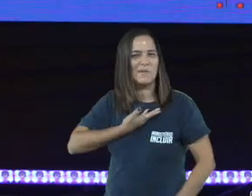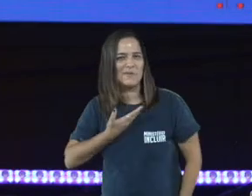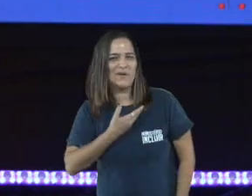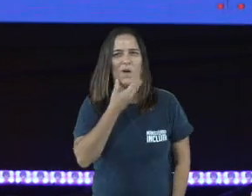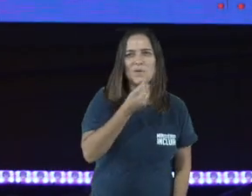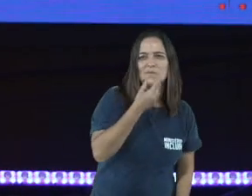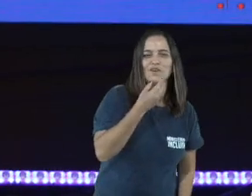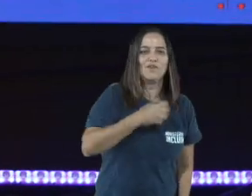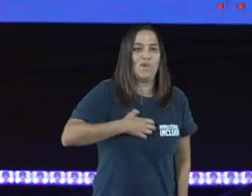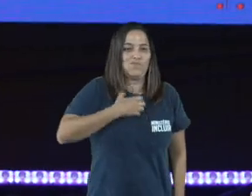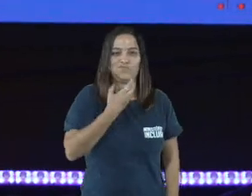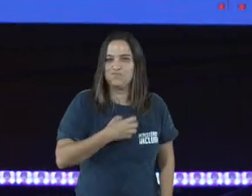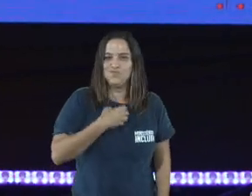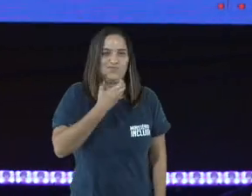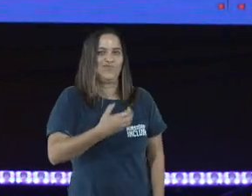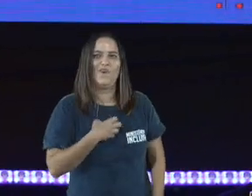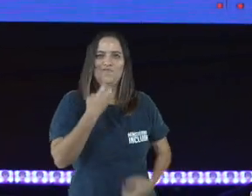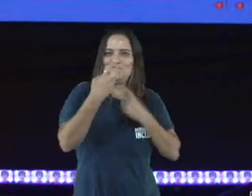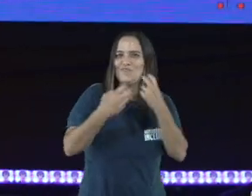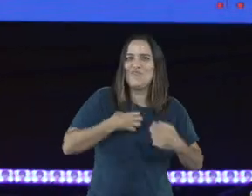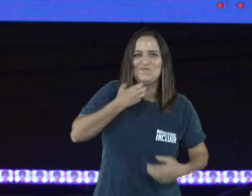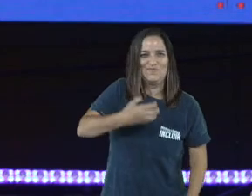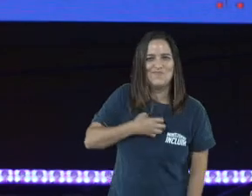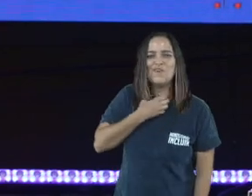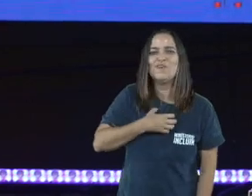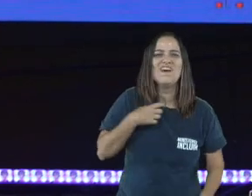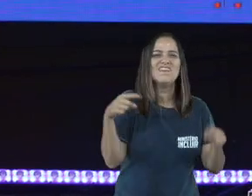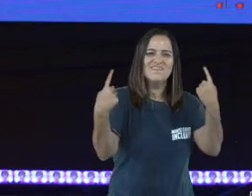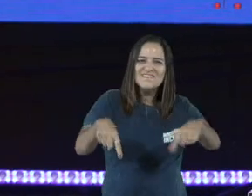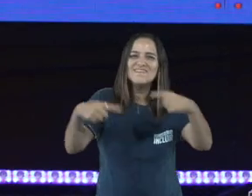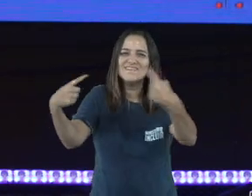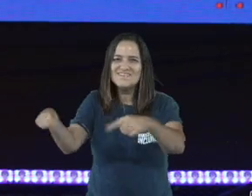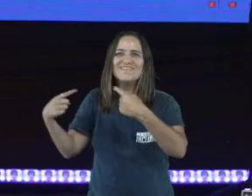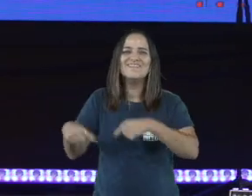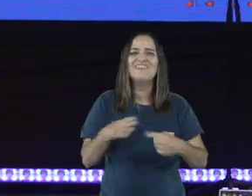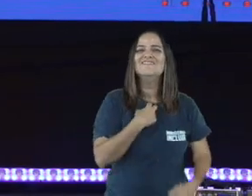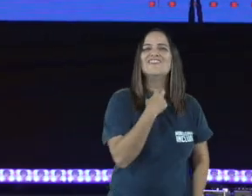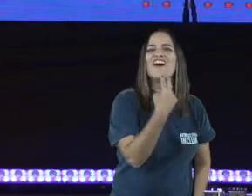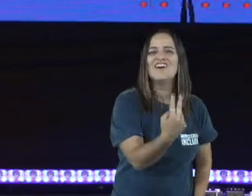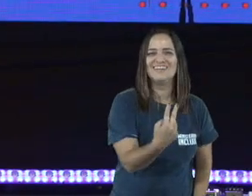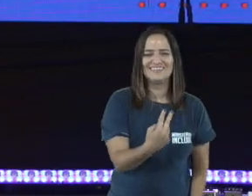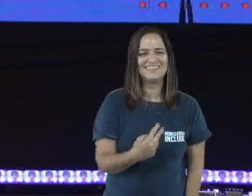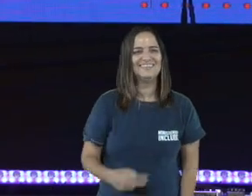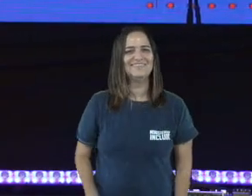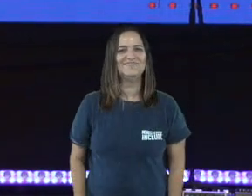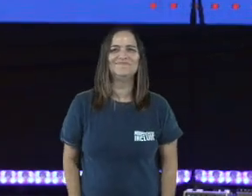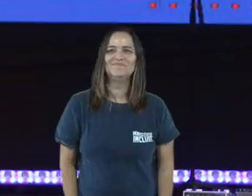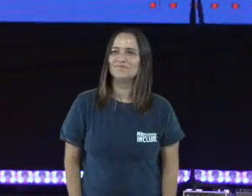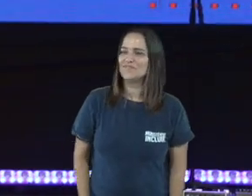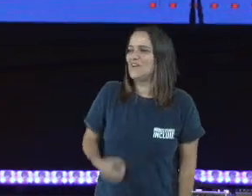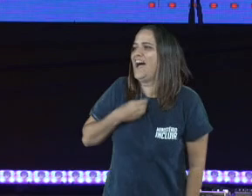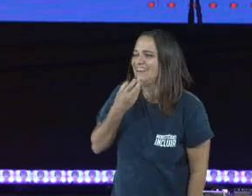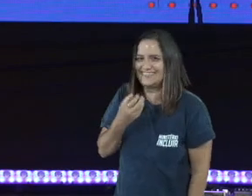quebrar nada se machucar ninguém disputando na voz coisa linda cara brincadeira de